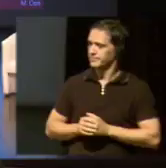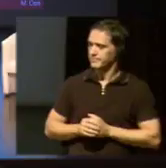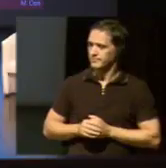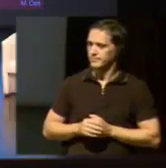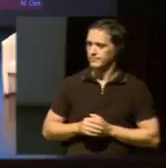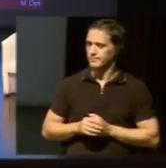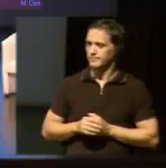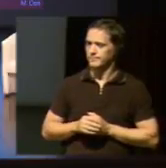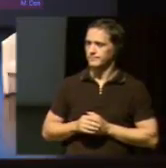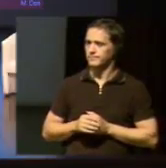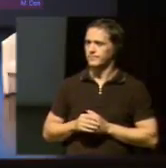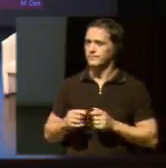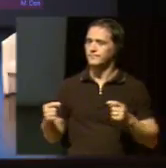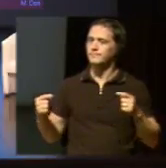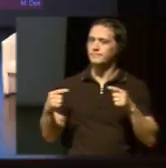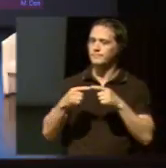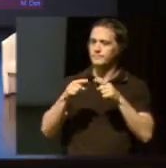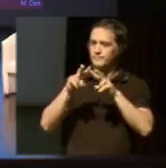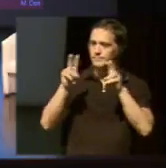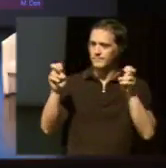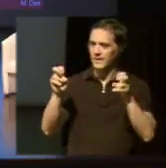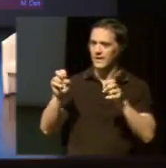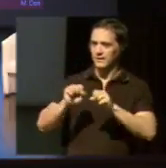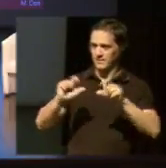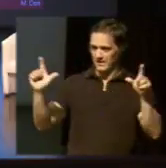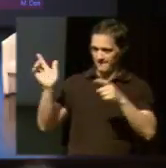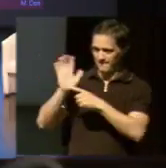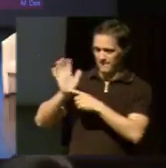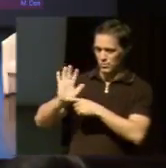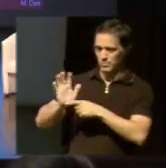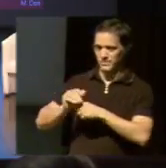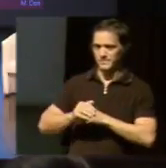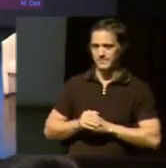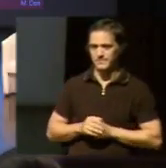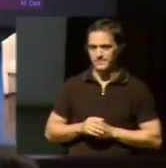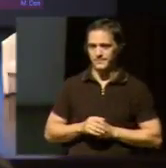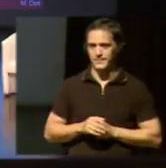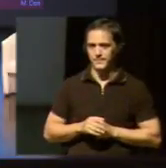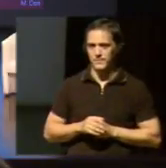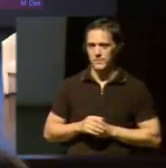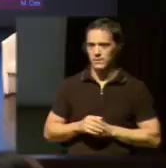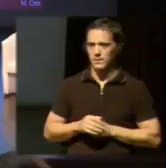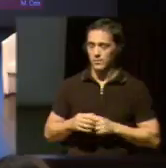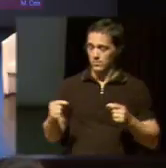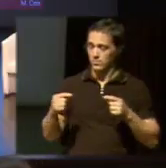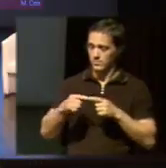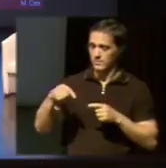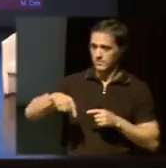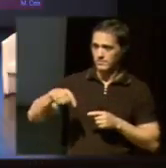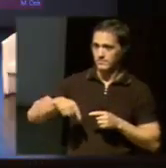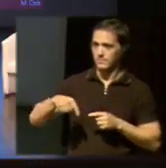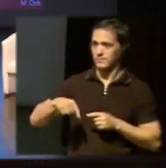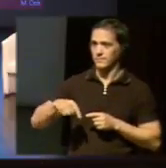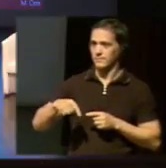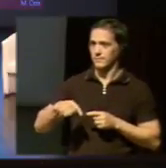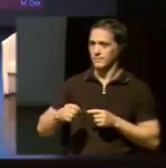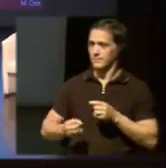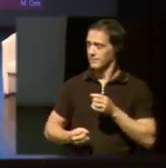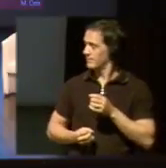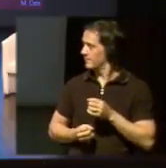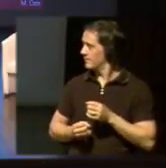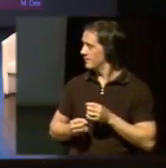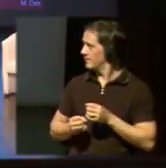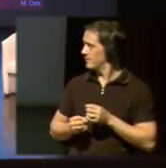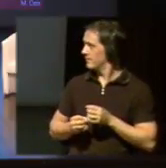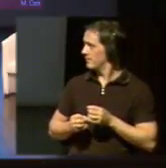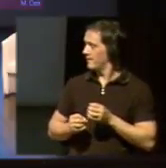onde se trata de filmes, cinema. Combina bem com esse ambiente aqui, que é o Festival